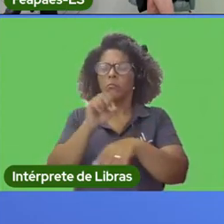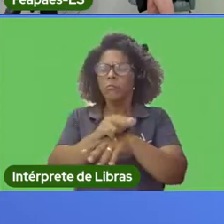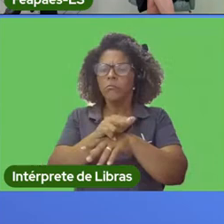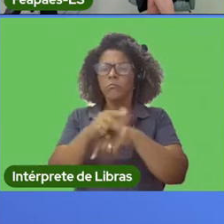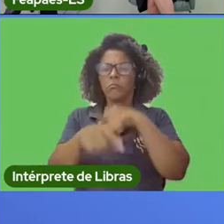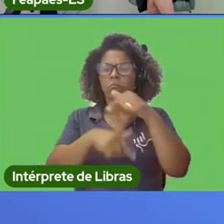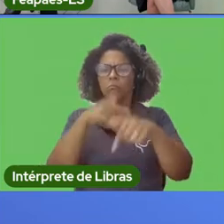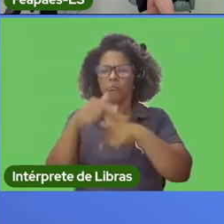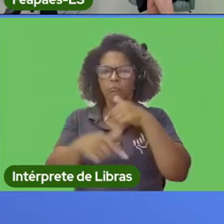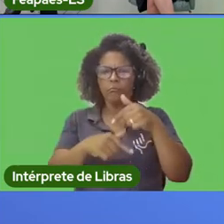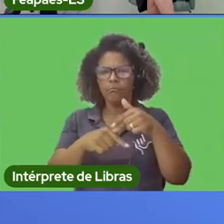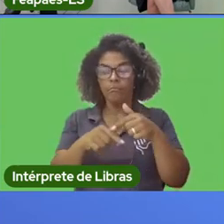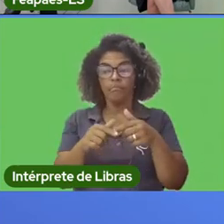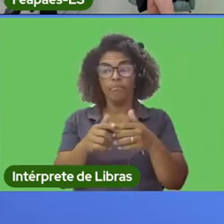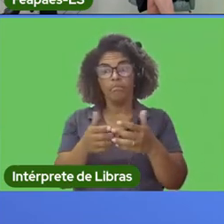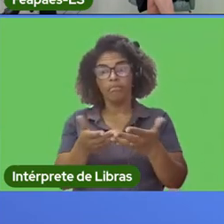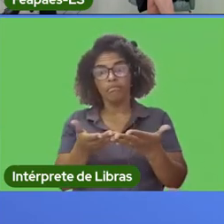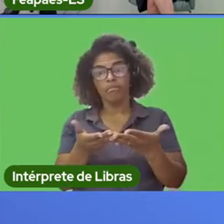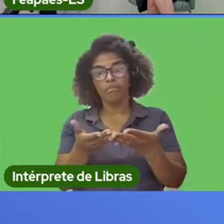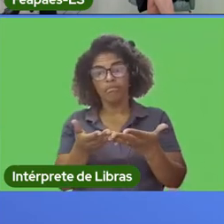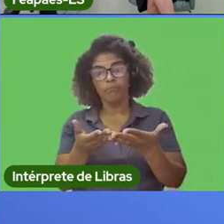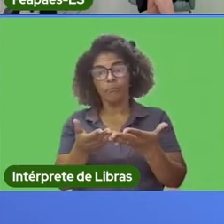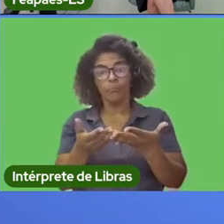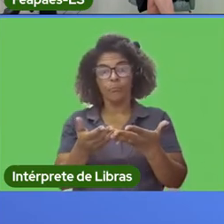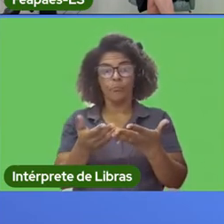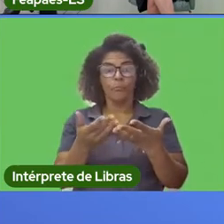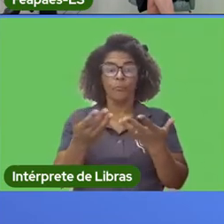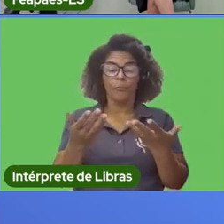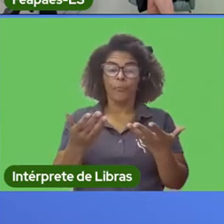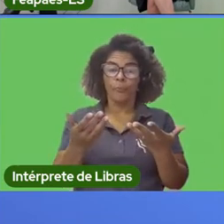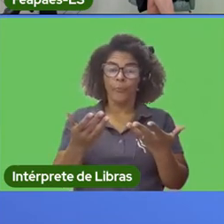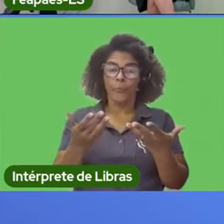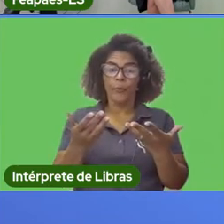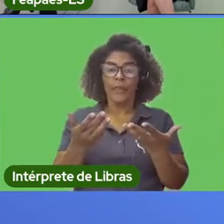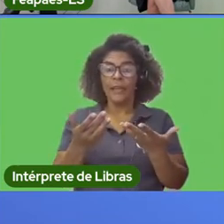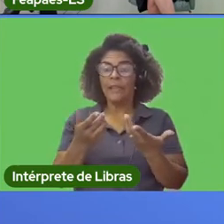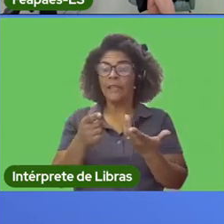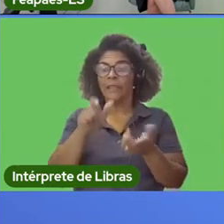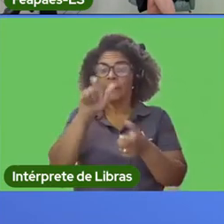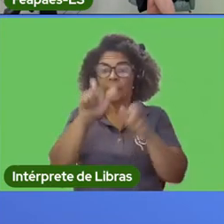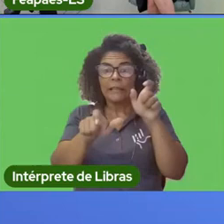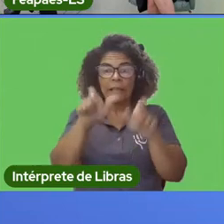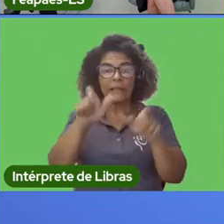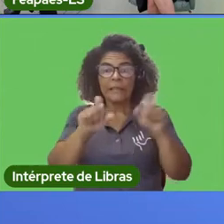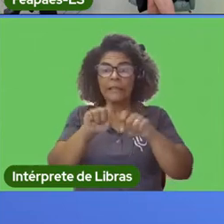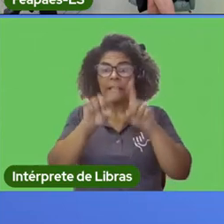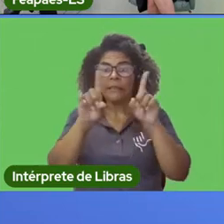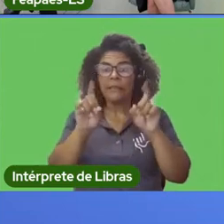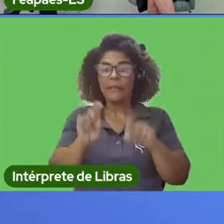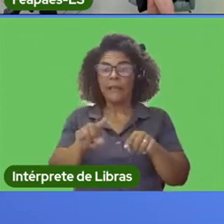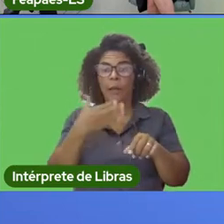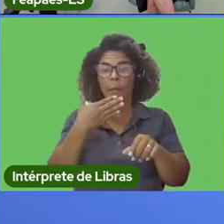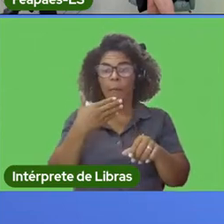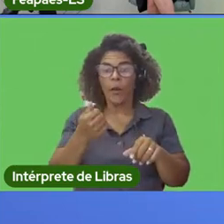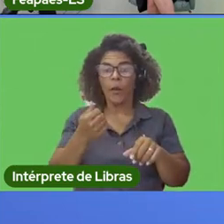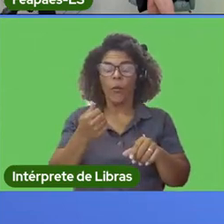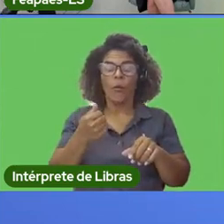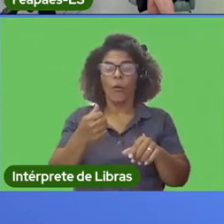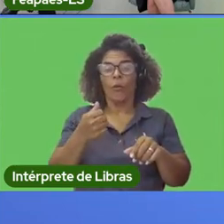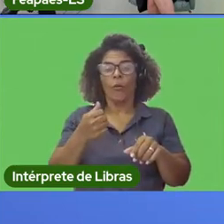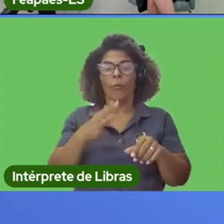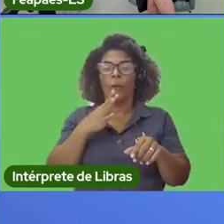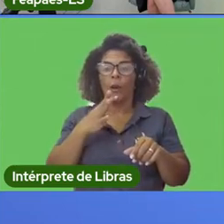trabalho. Ora, nada, né, ninguém aí melhor para conhecer